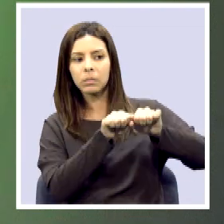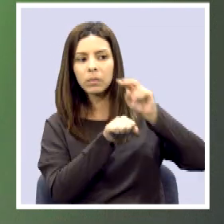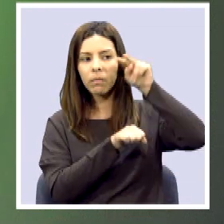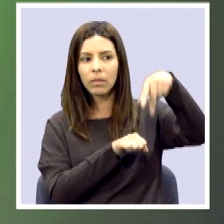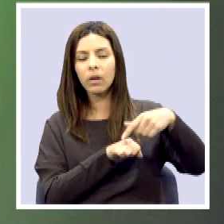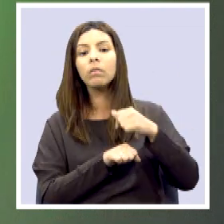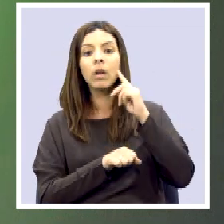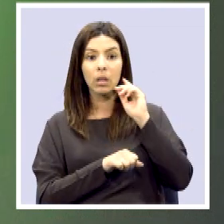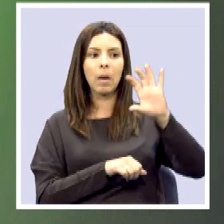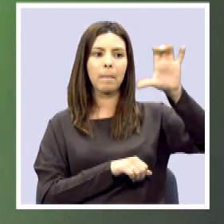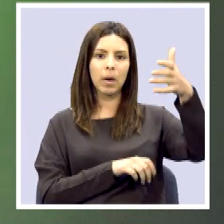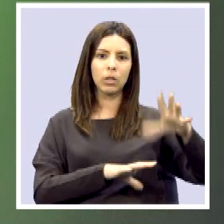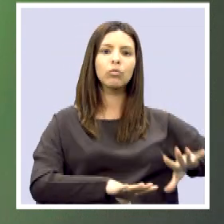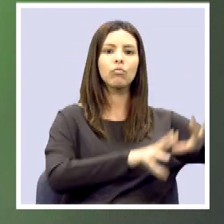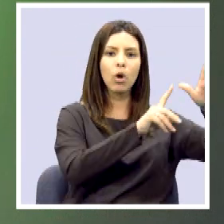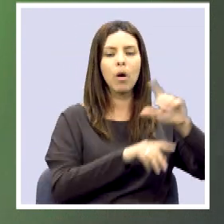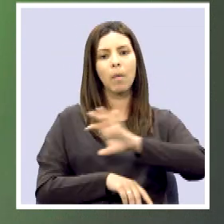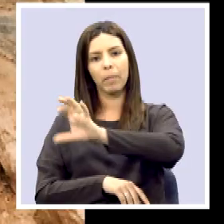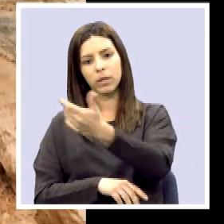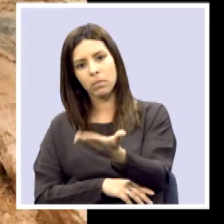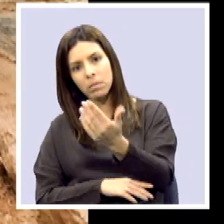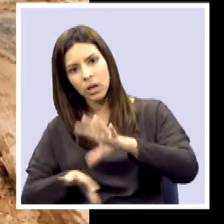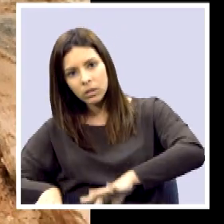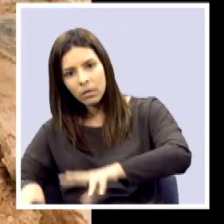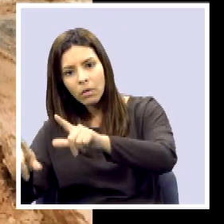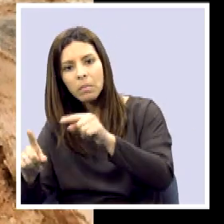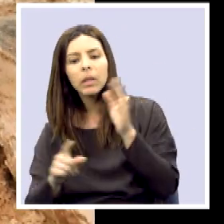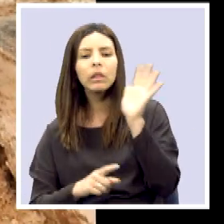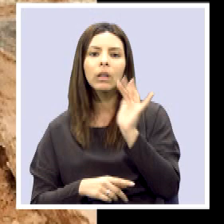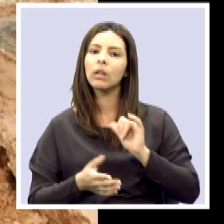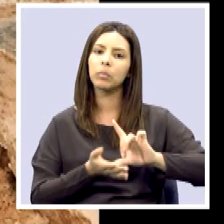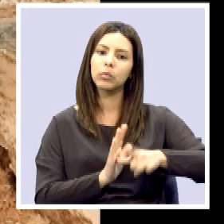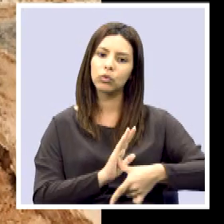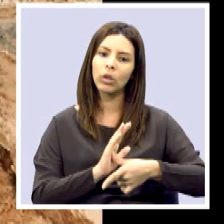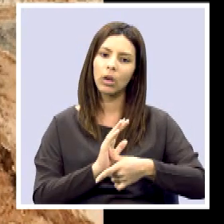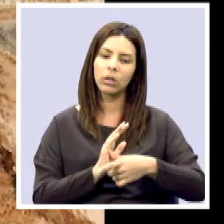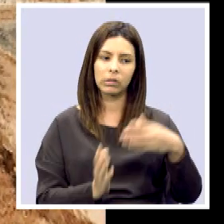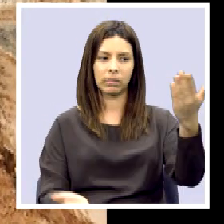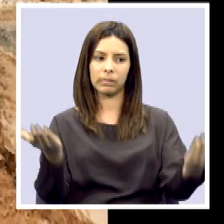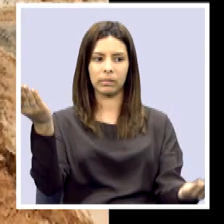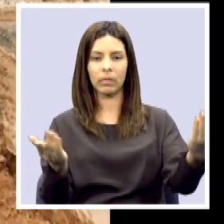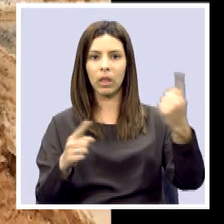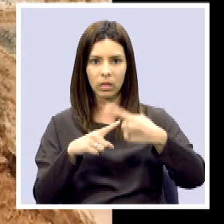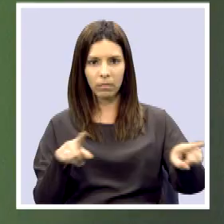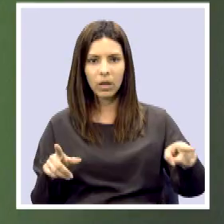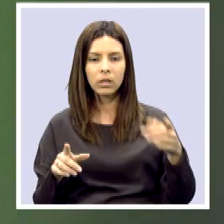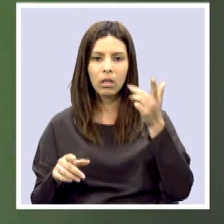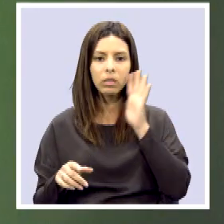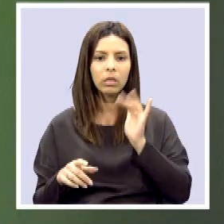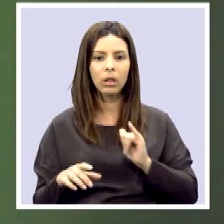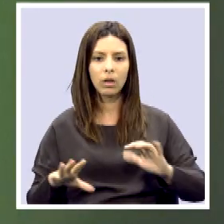visão em países desenvolvidos e países em desenvolvimento. E, no fundo, era tentar desenvolver um projeto que trabalhasse estas